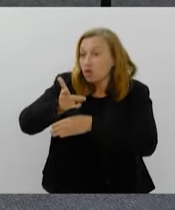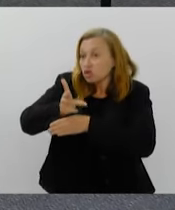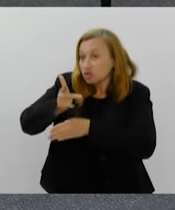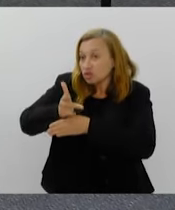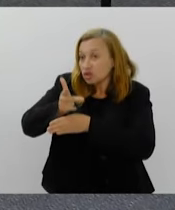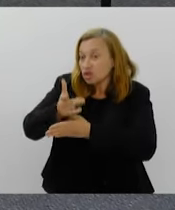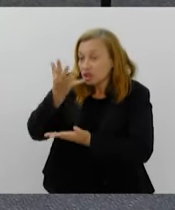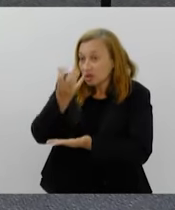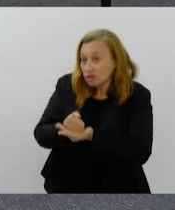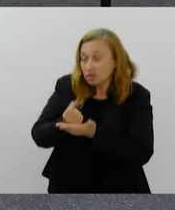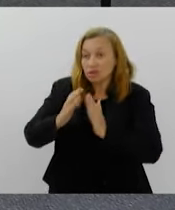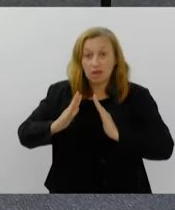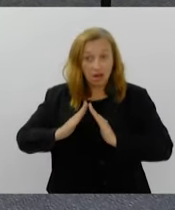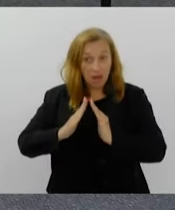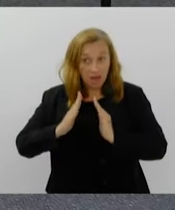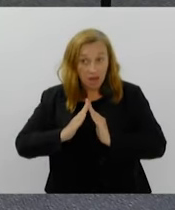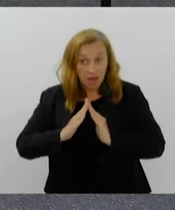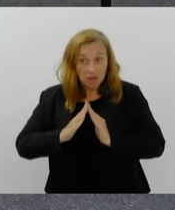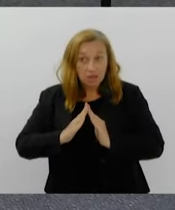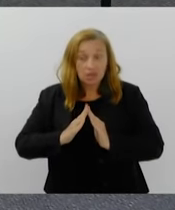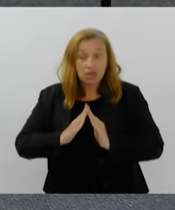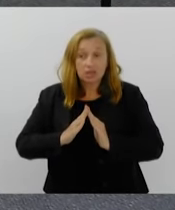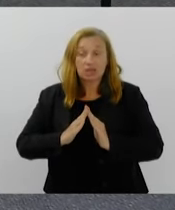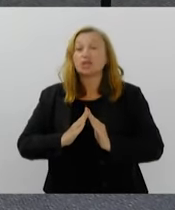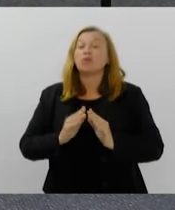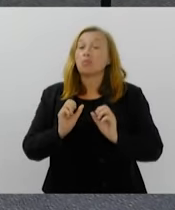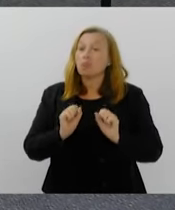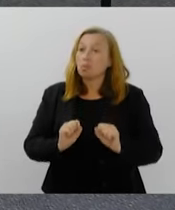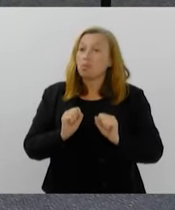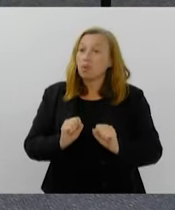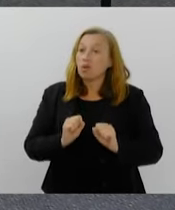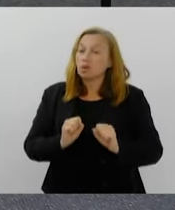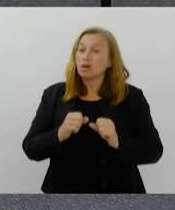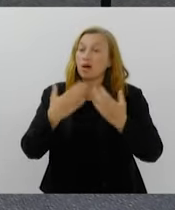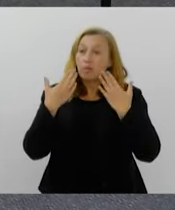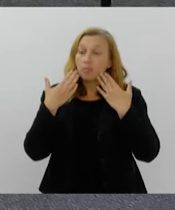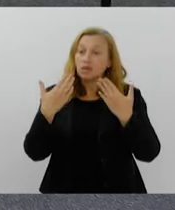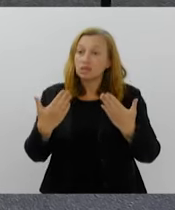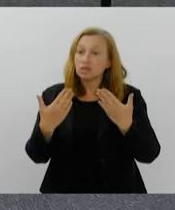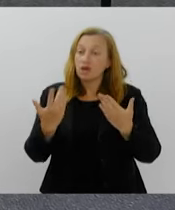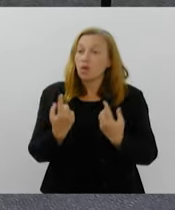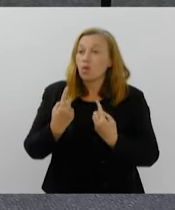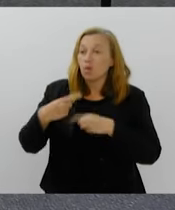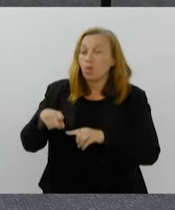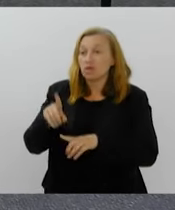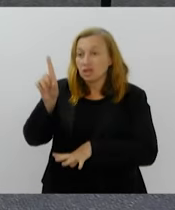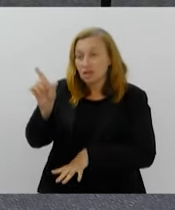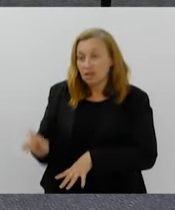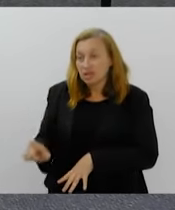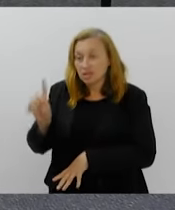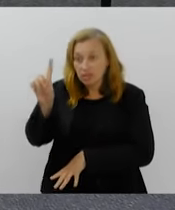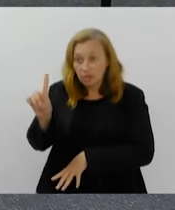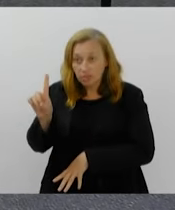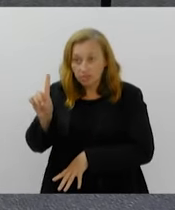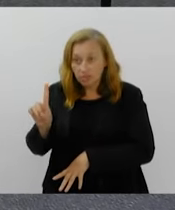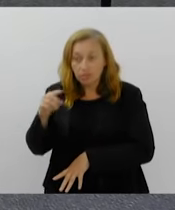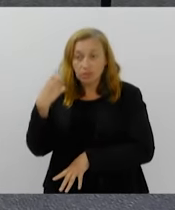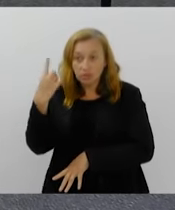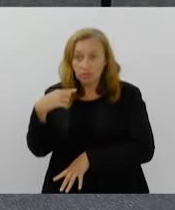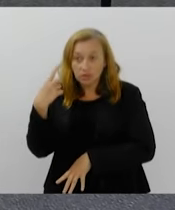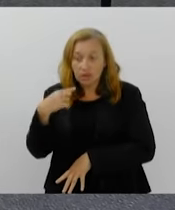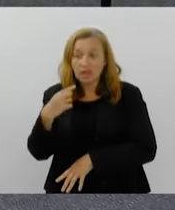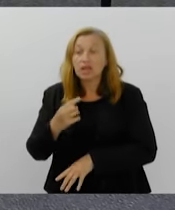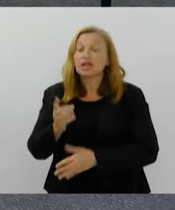dessa casa nessa nessa sessão plenária para que a gente possa representar contra essa deputada para que essa casa possa de